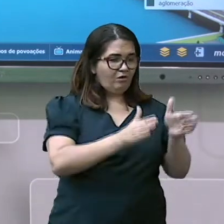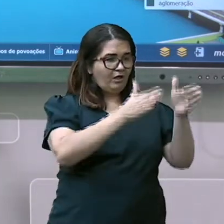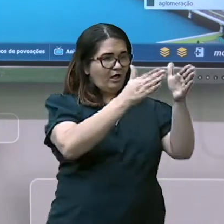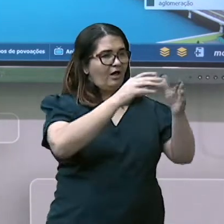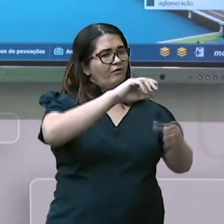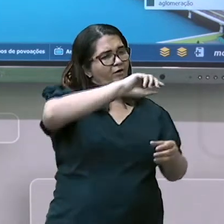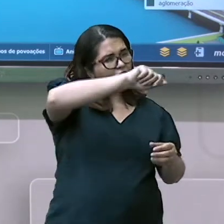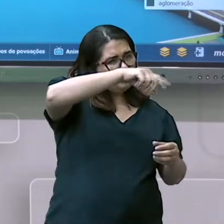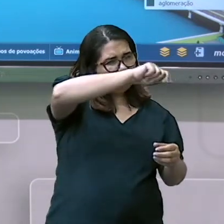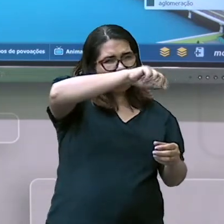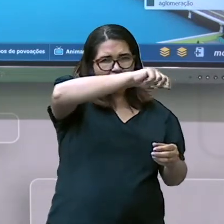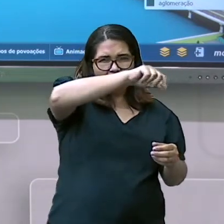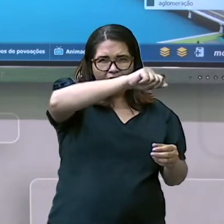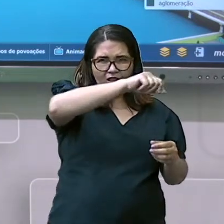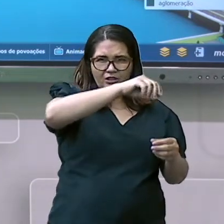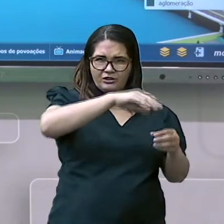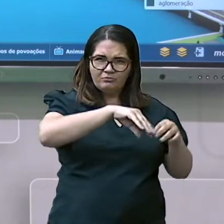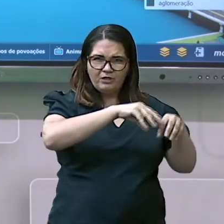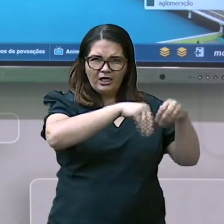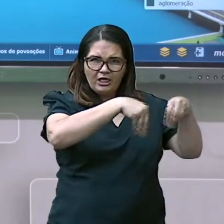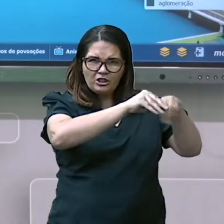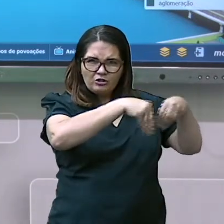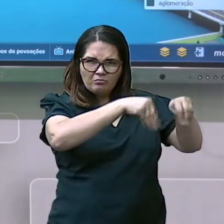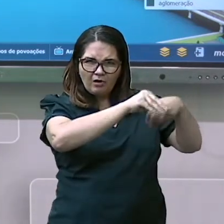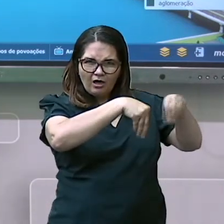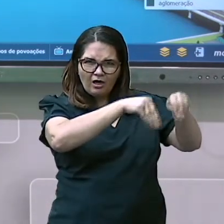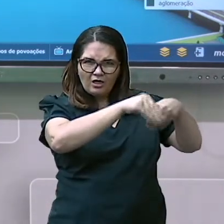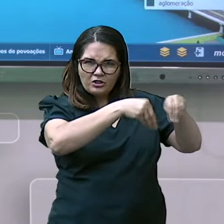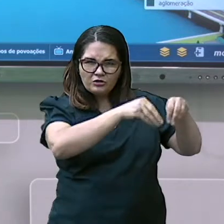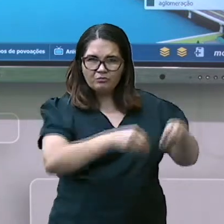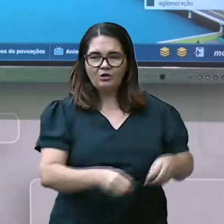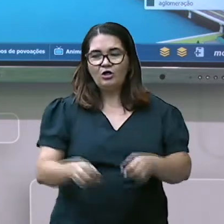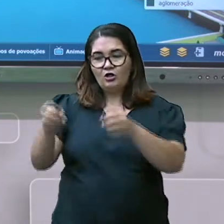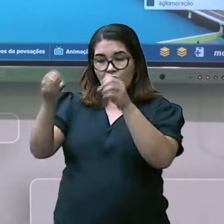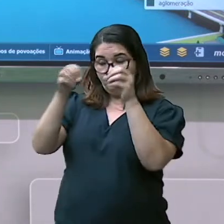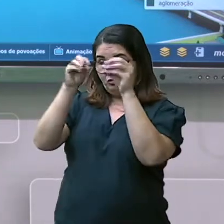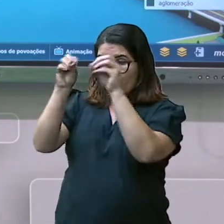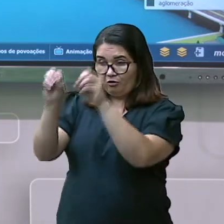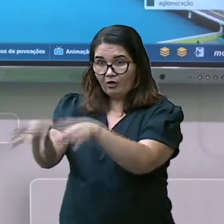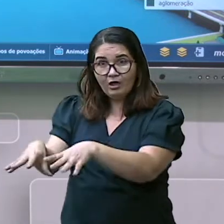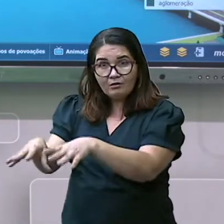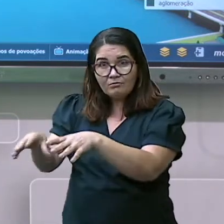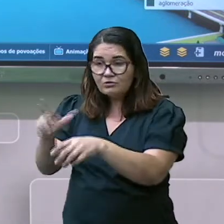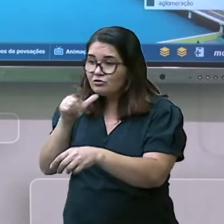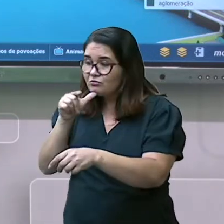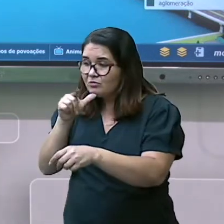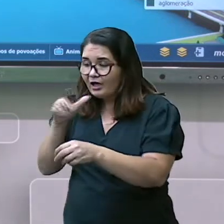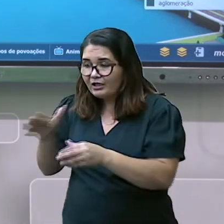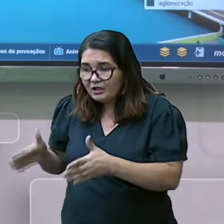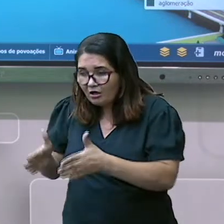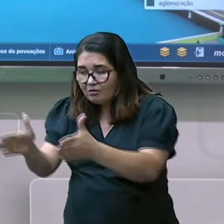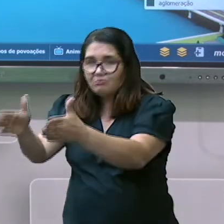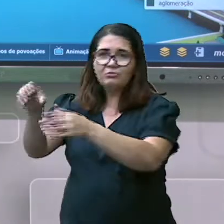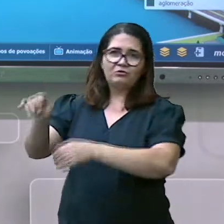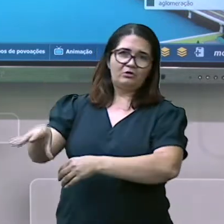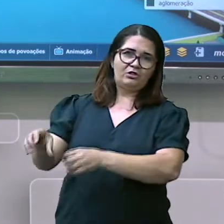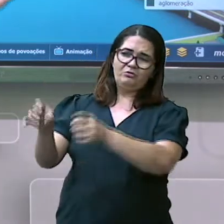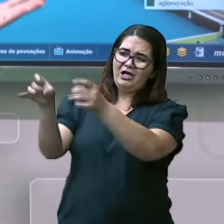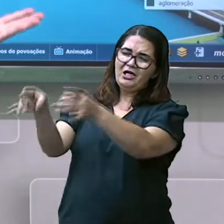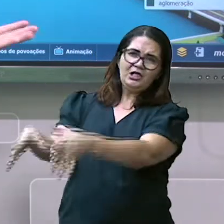Isso é um problema grave. Sem contar nos desastres ambientais.